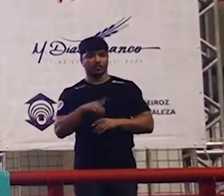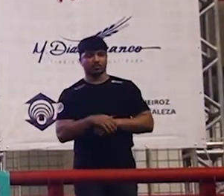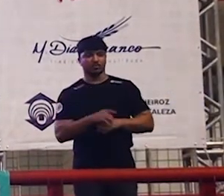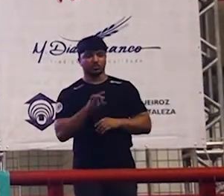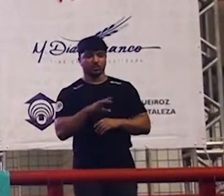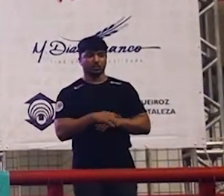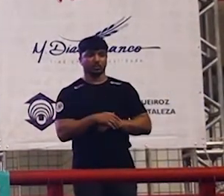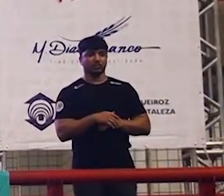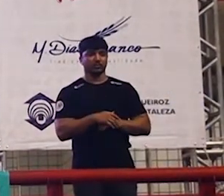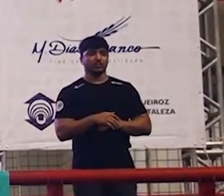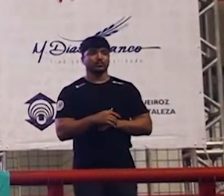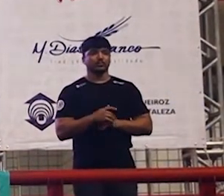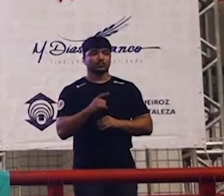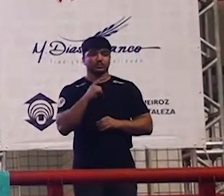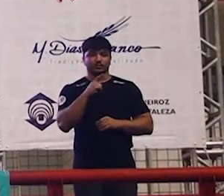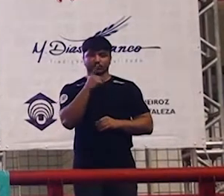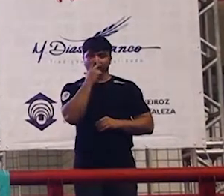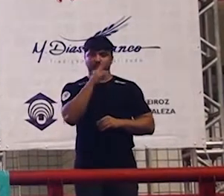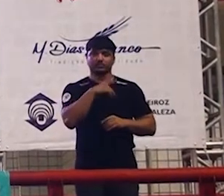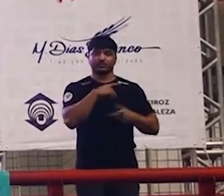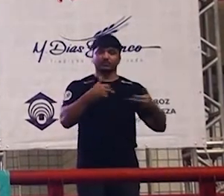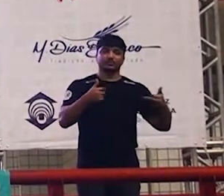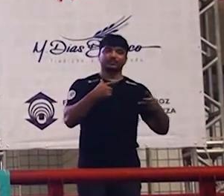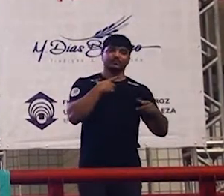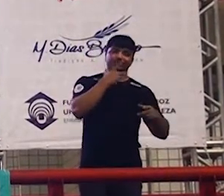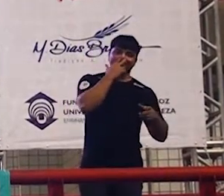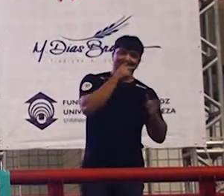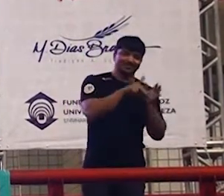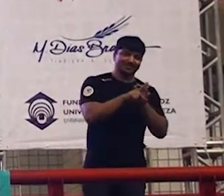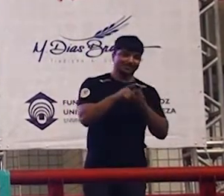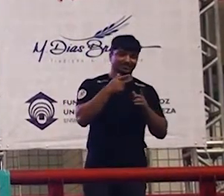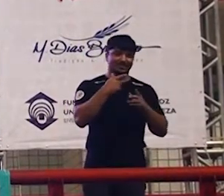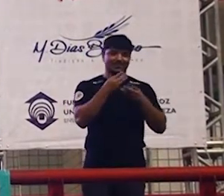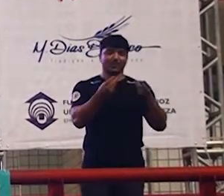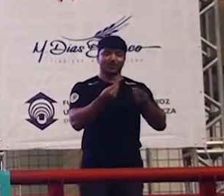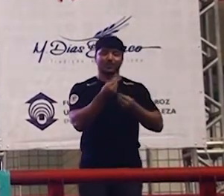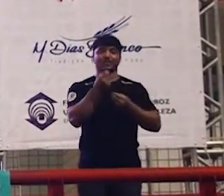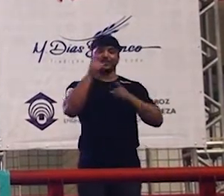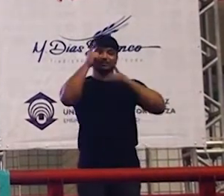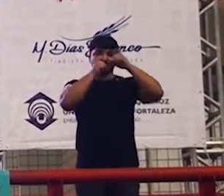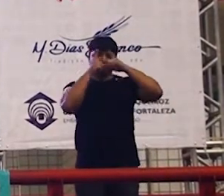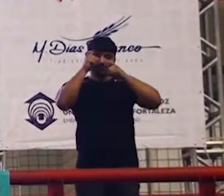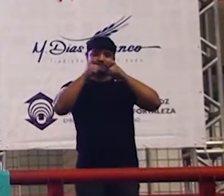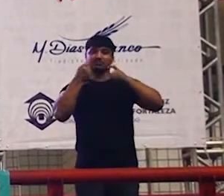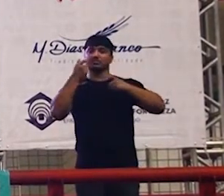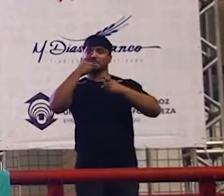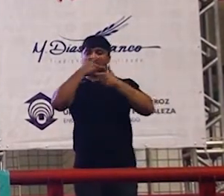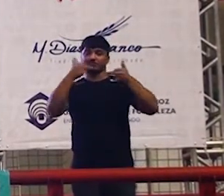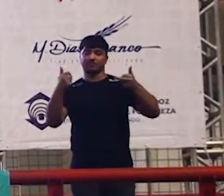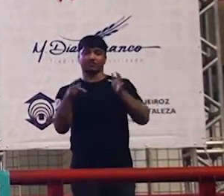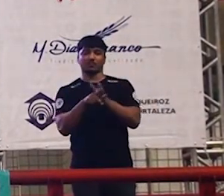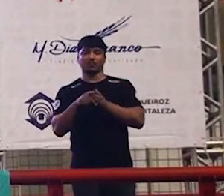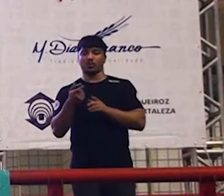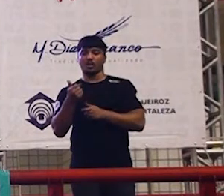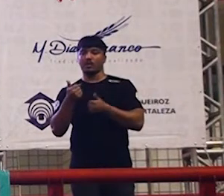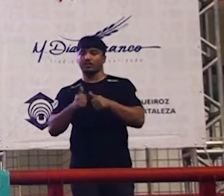Muitas vezes, para você entender a mensagem do texto, você vai ter que observar a expressão facial dos personagens.